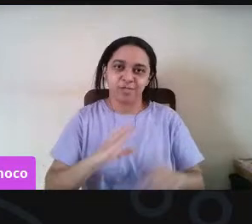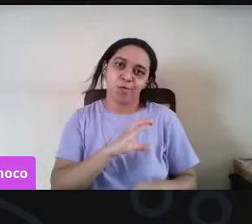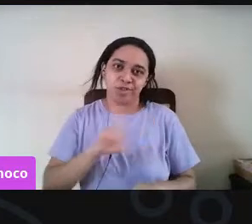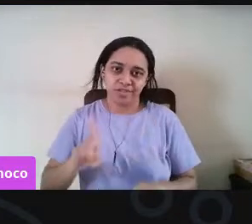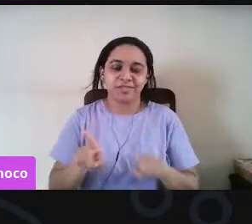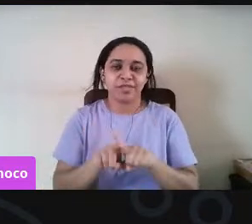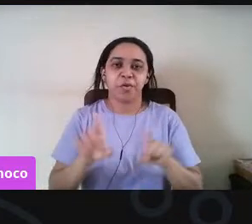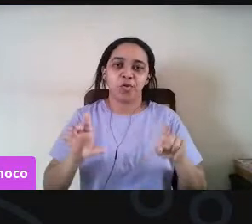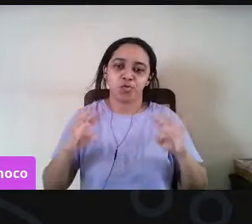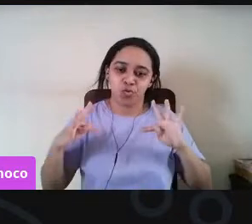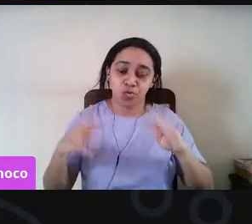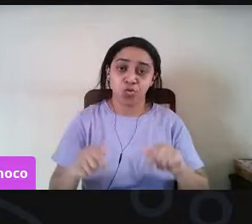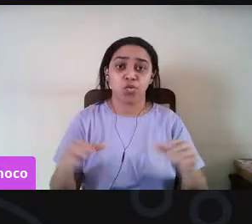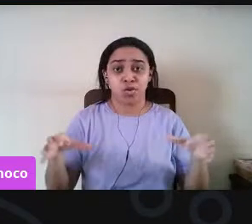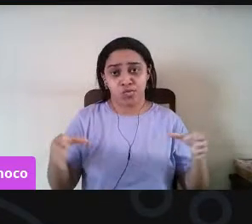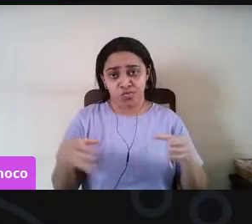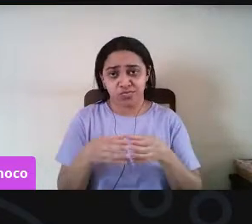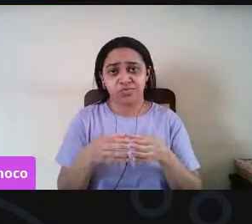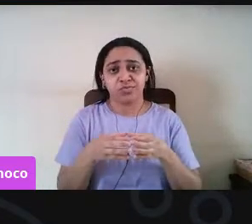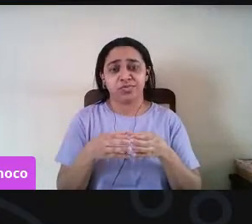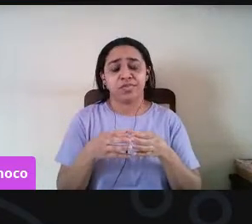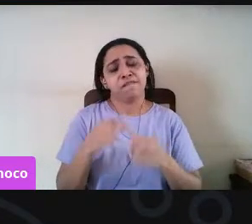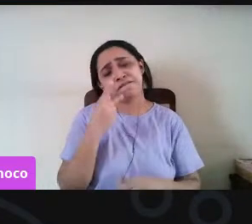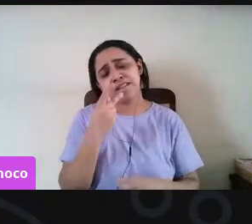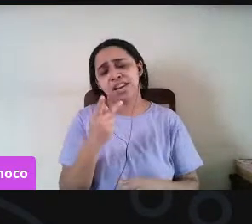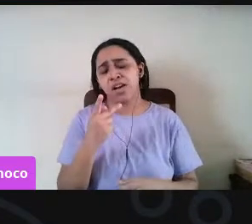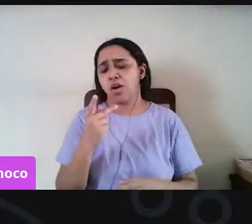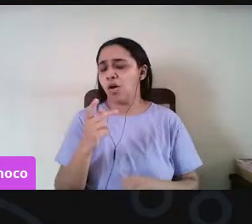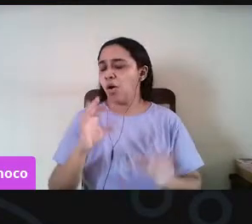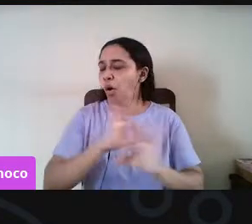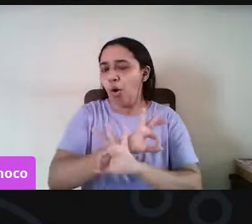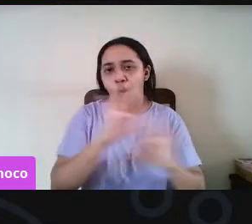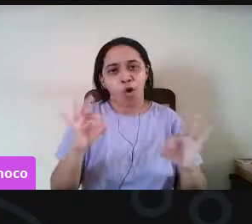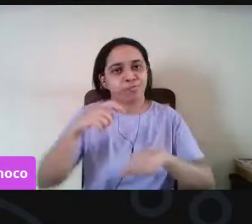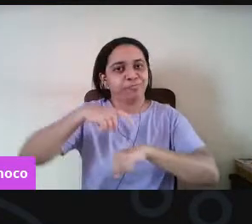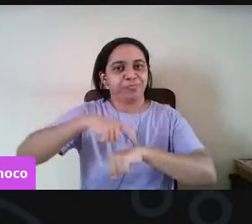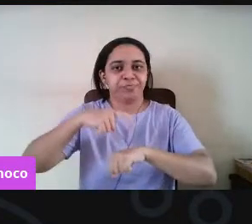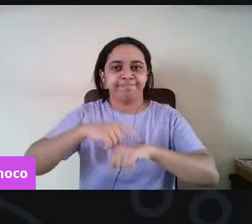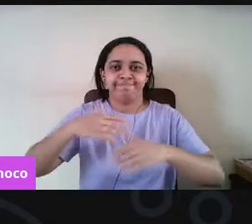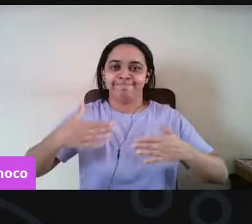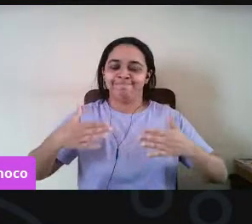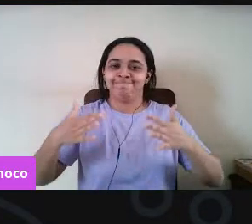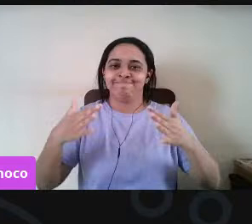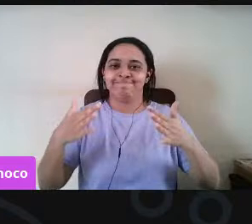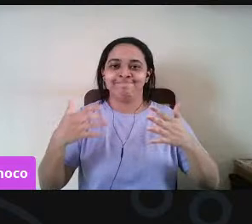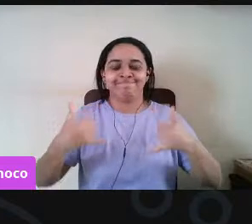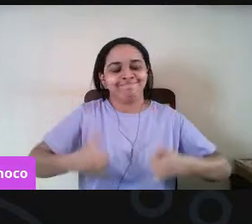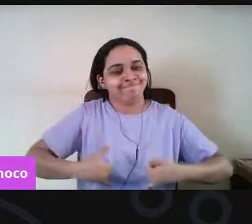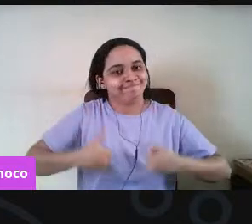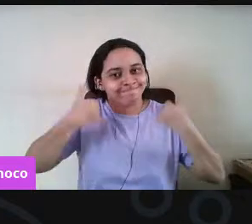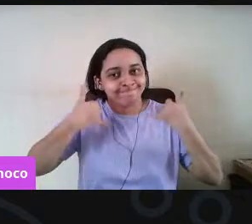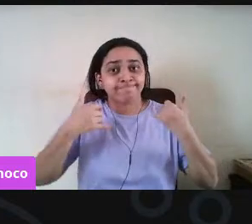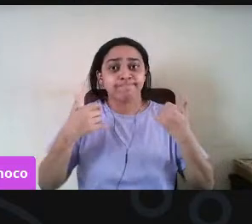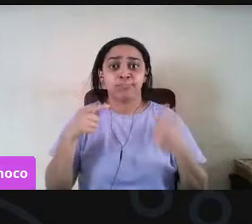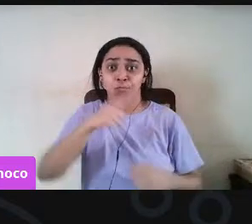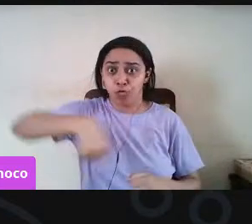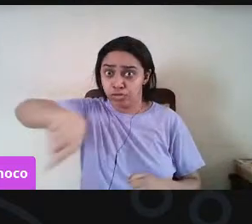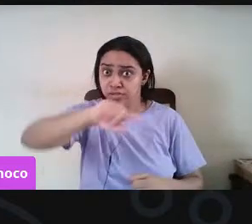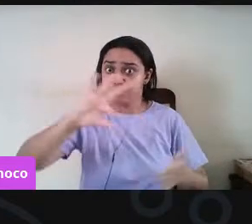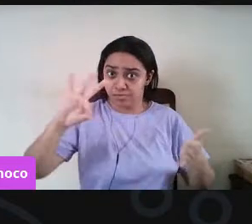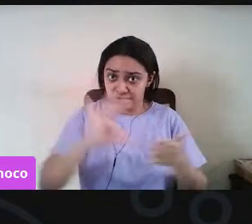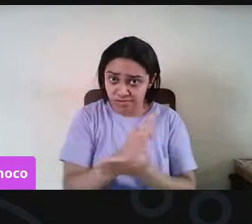do primeiro Ciclin, dizer que foi um prazer e que sem vocês, que se inscreveram, que confiaram e que